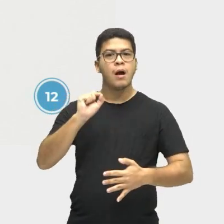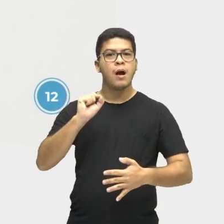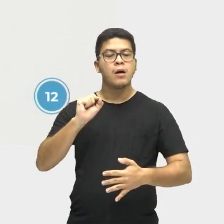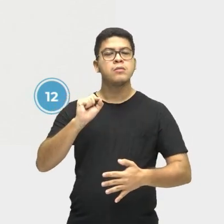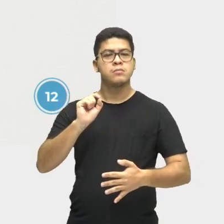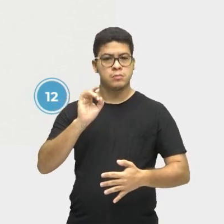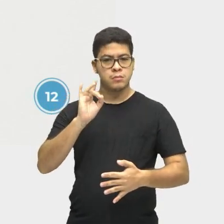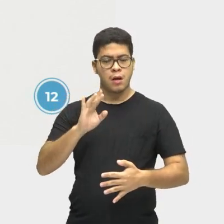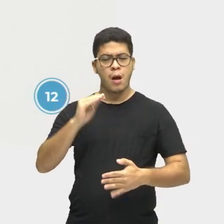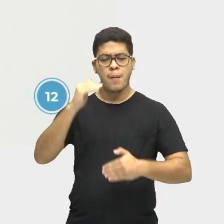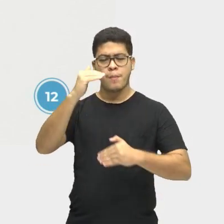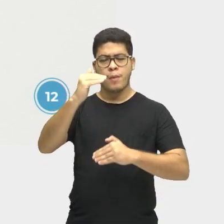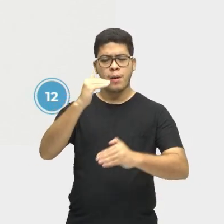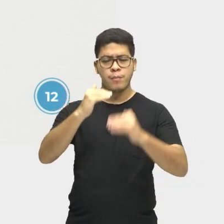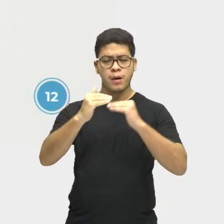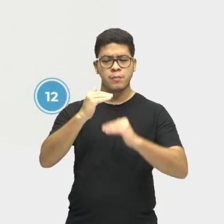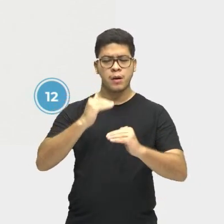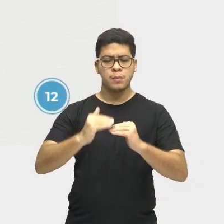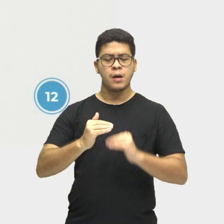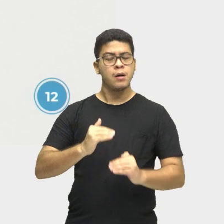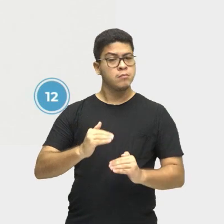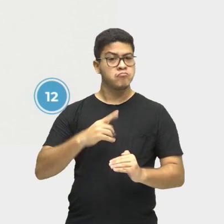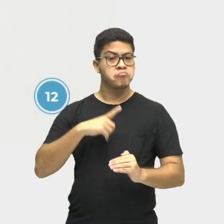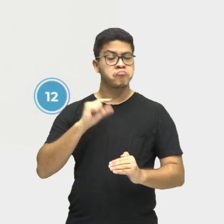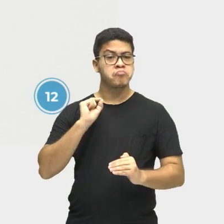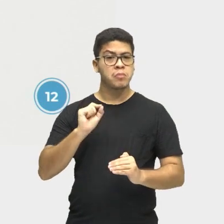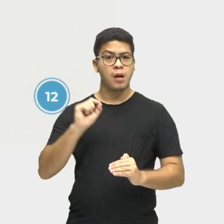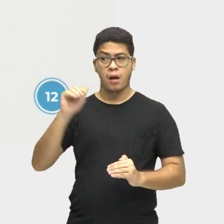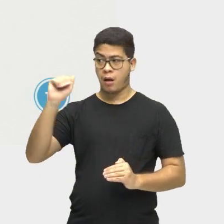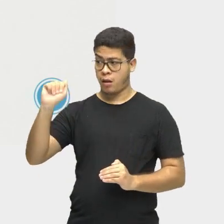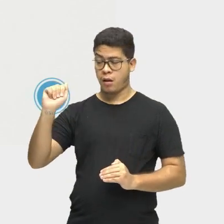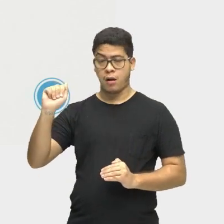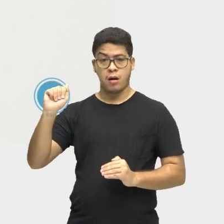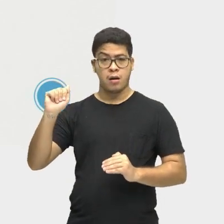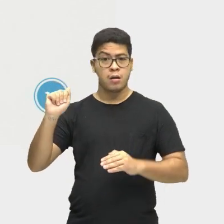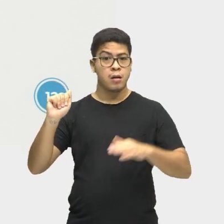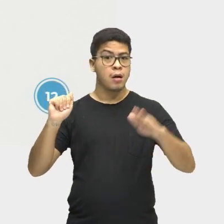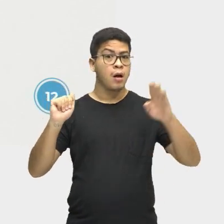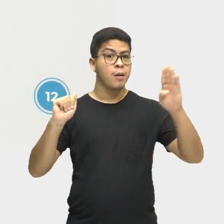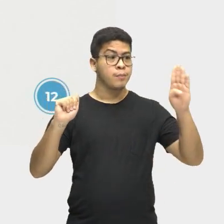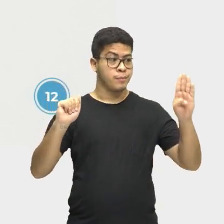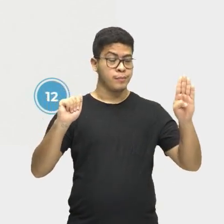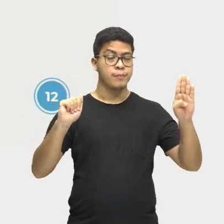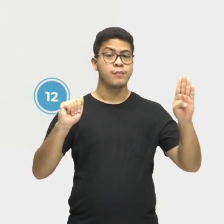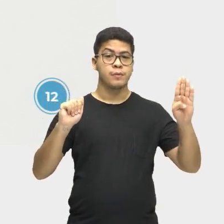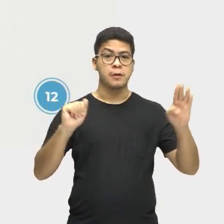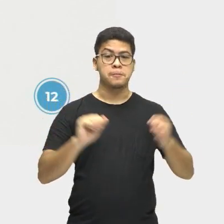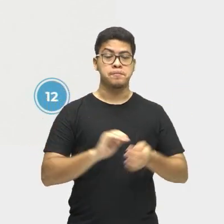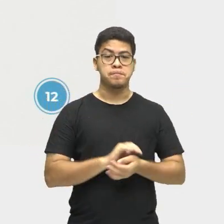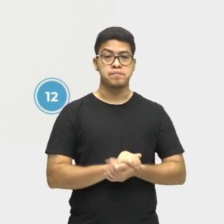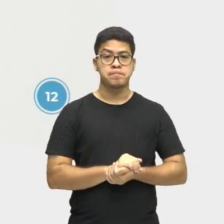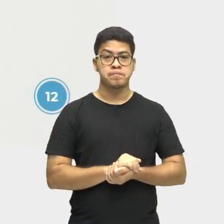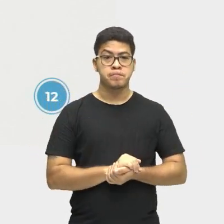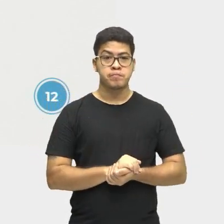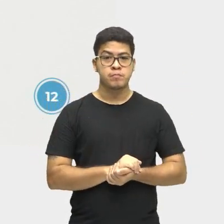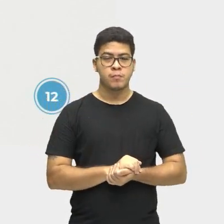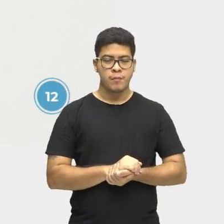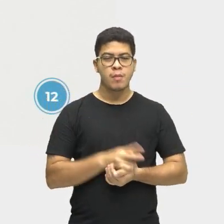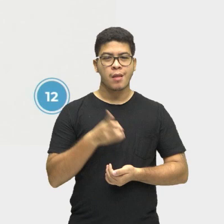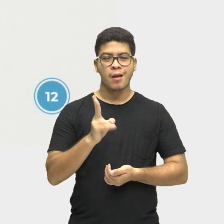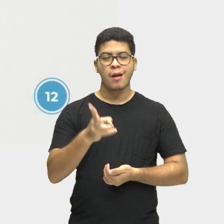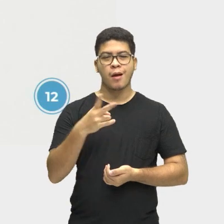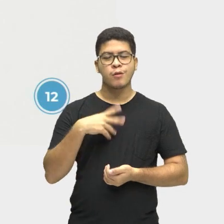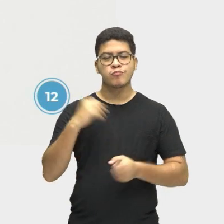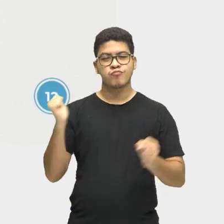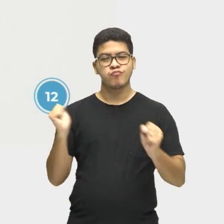tá? Passo a passo aqui, direitinho. A letra A e aqui a letra B. Tá? Eu sempre gosto de resolver